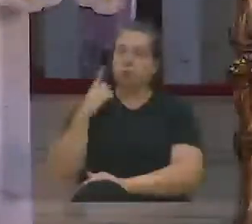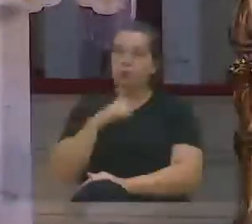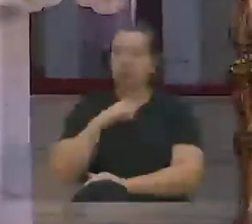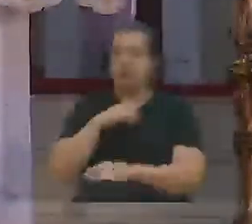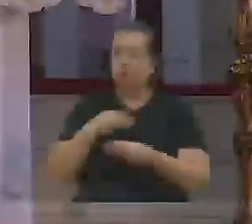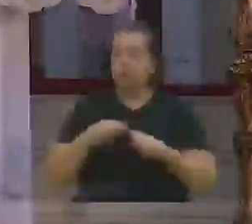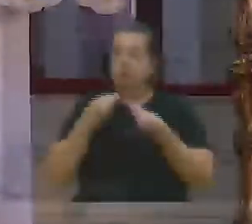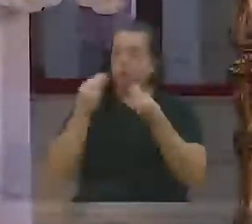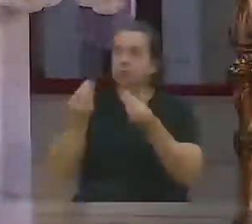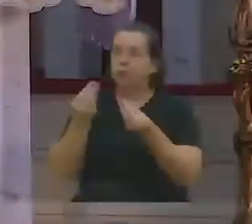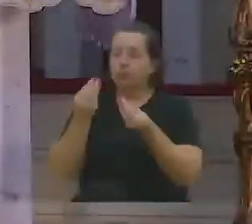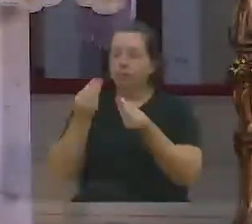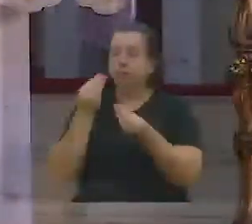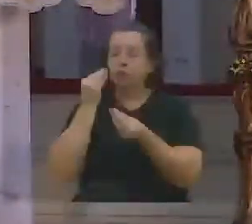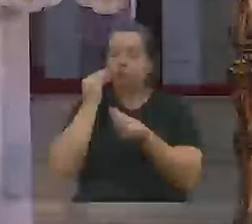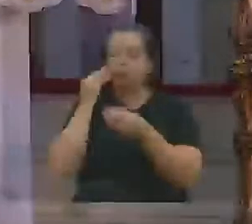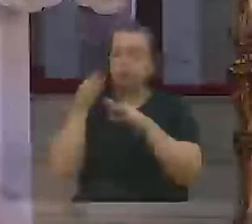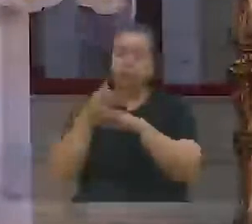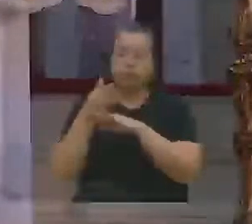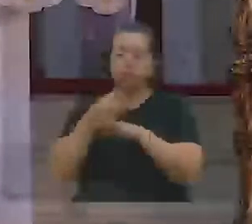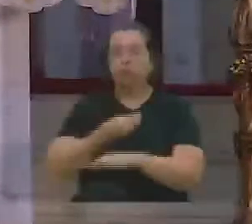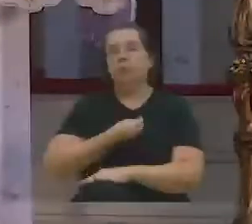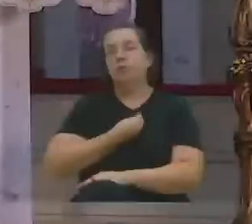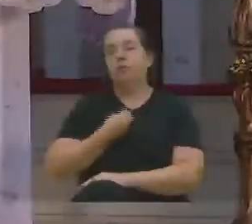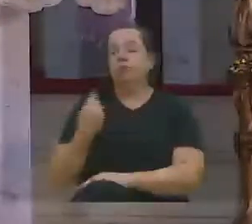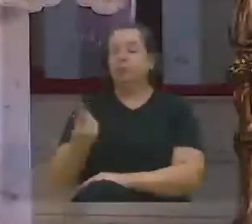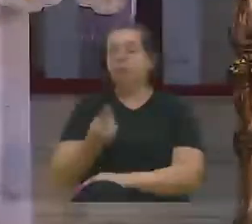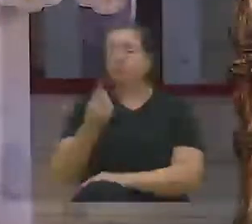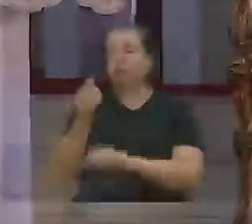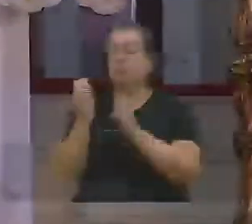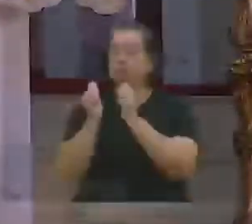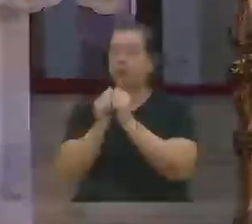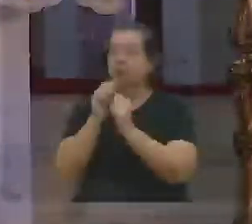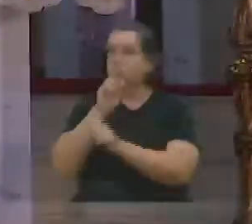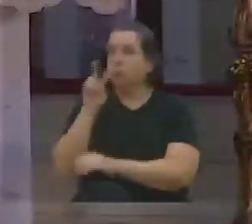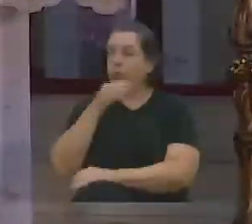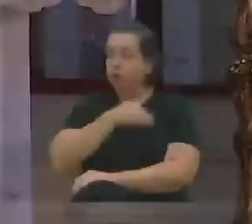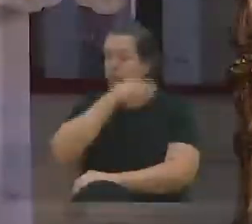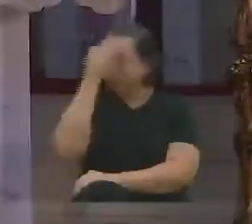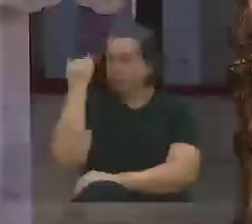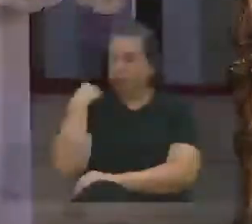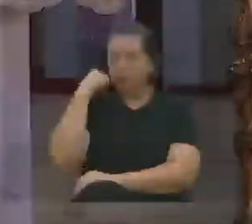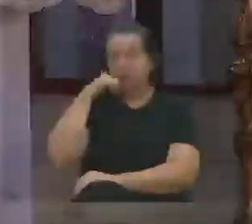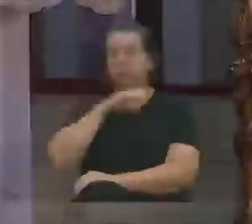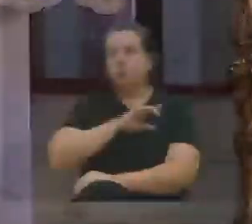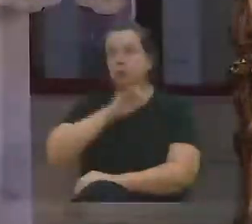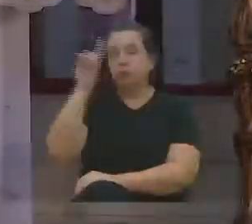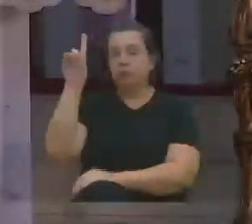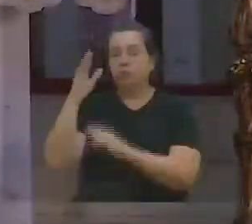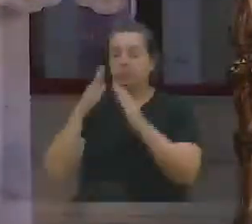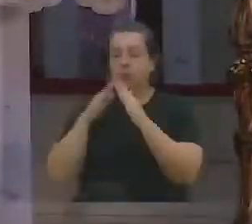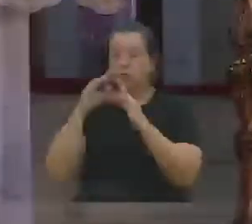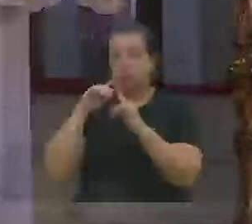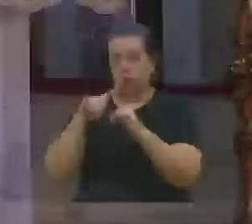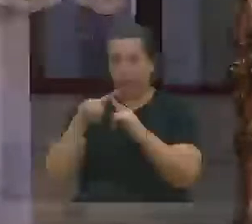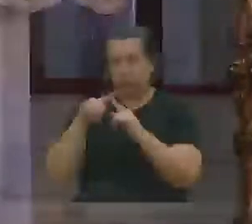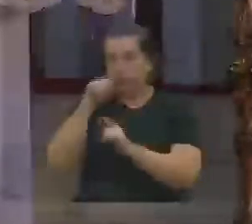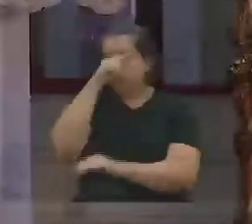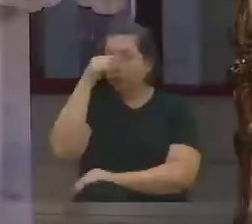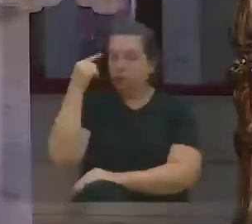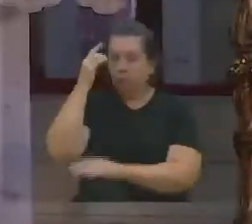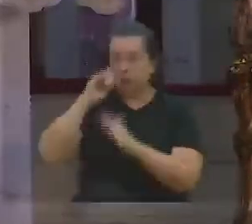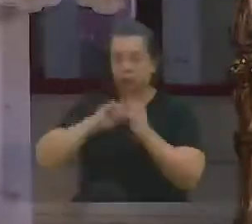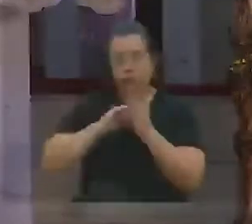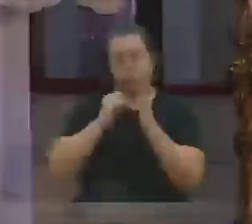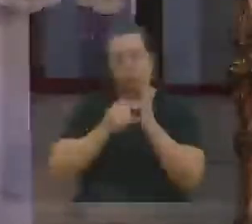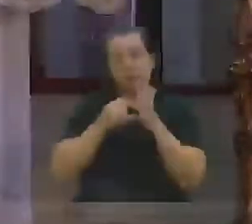todos nós, dai-nos participar da vida eterna, com a Virgem Maria, Mãe de Deus e da Igreja, São José,